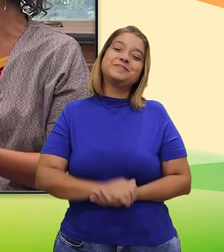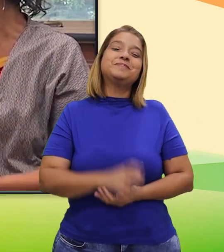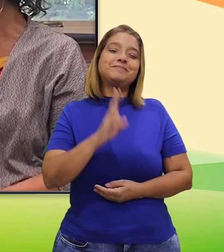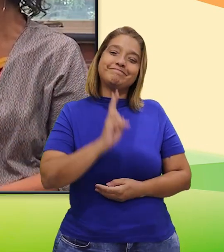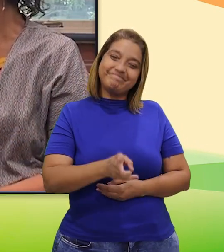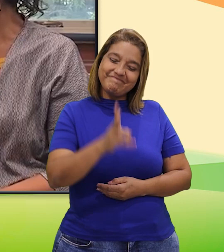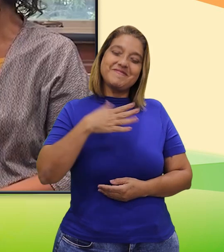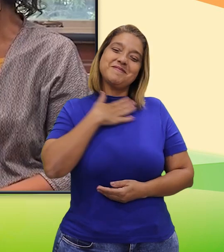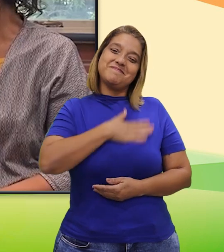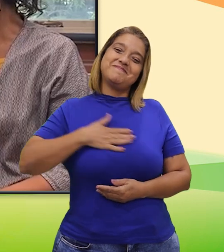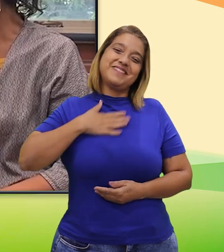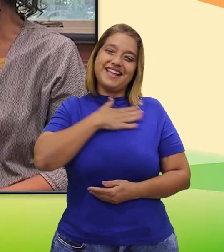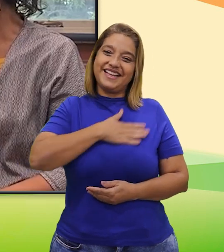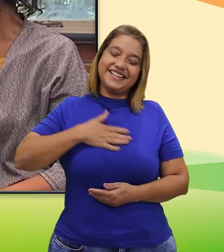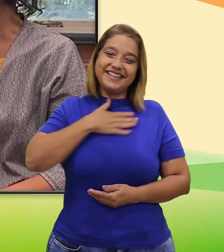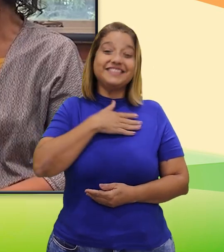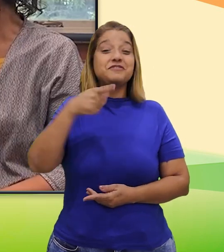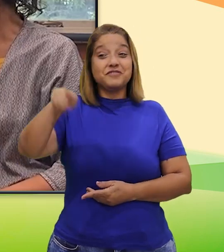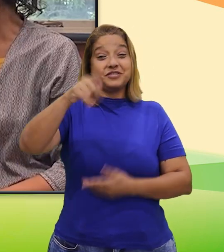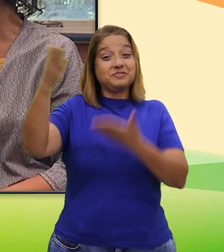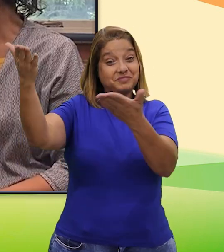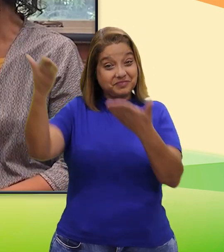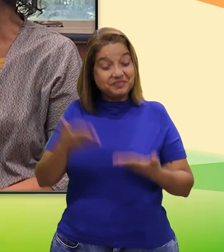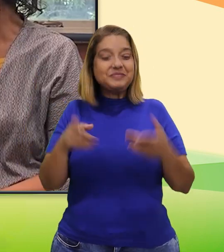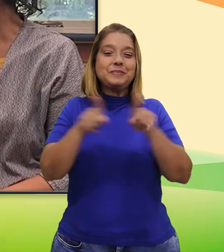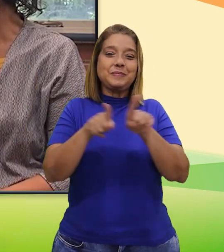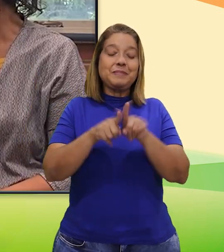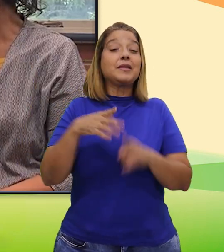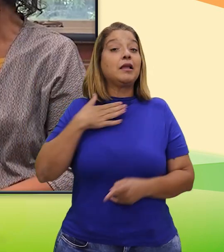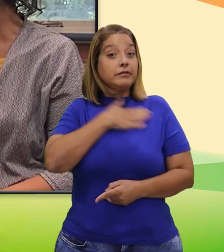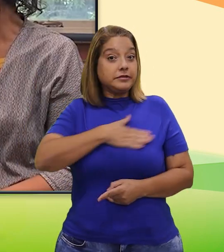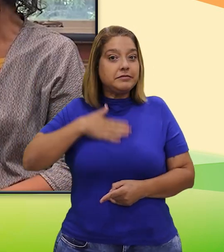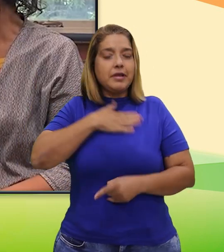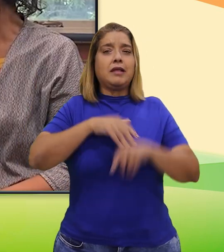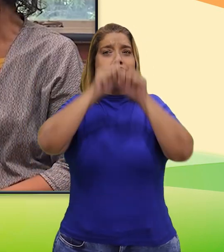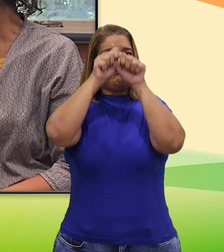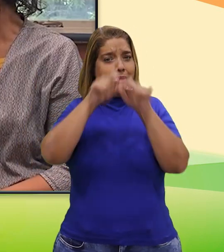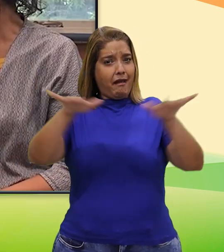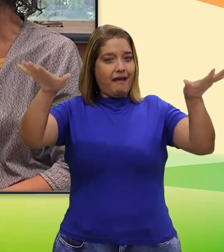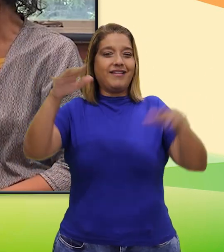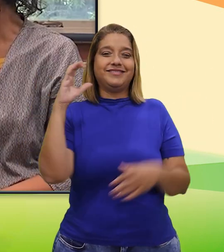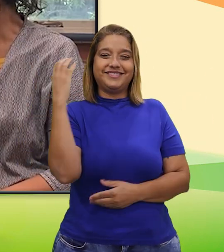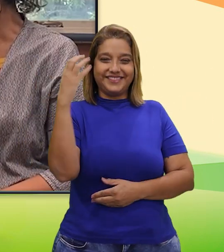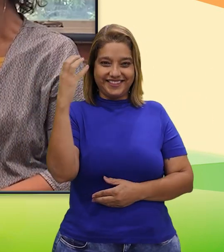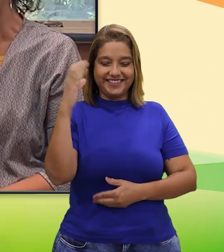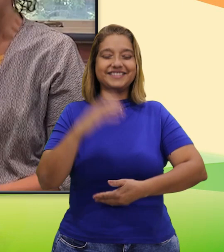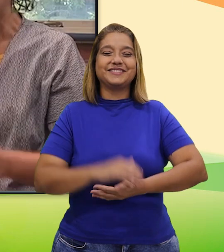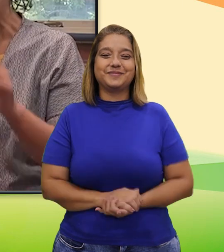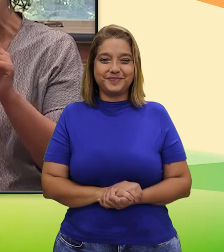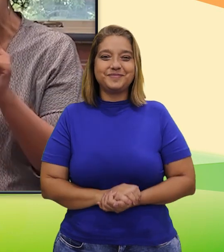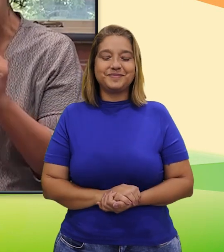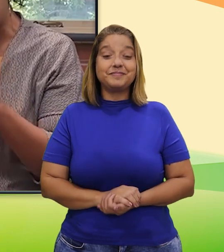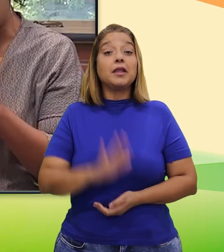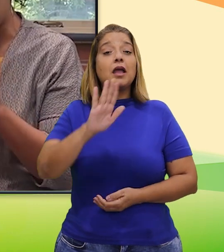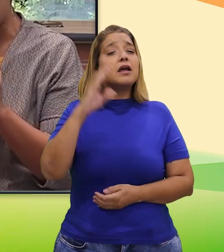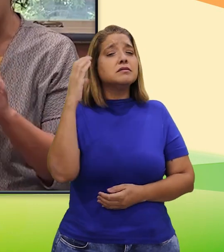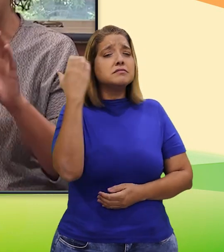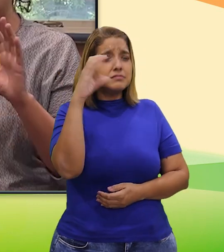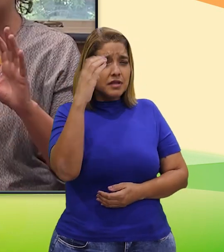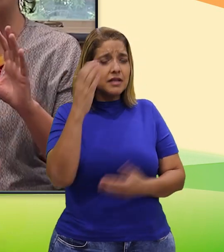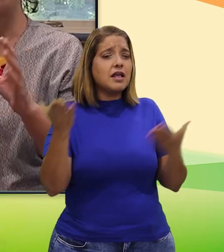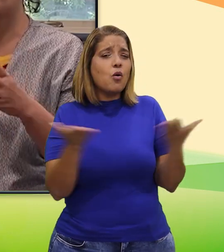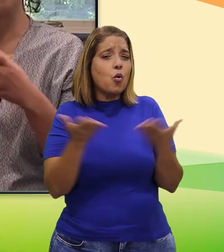manhã. Sempre um prazer imenso receber vocês e sempre um prazer imenso divulgar ciência. Falando em